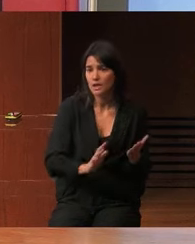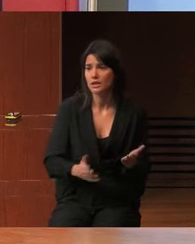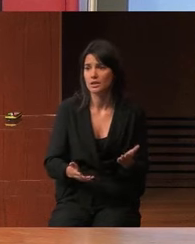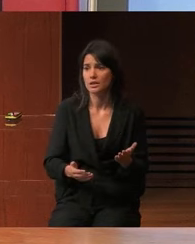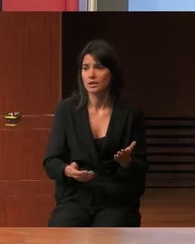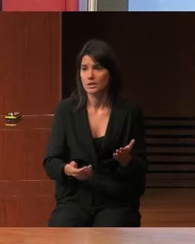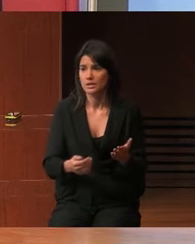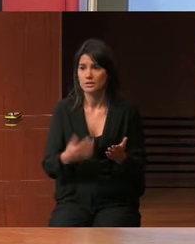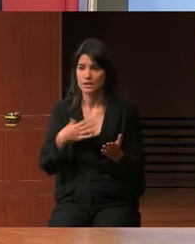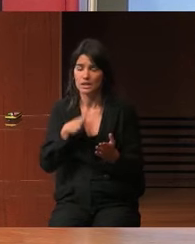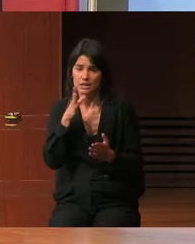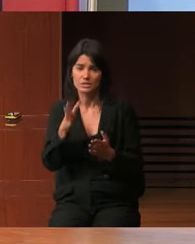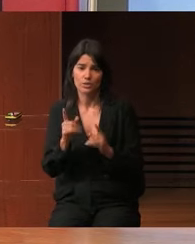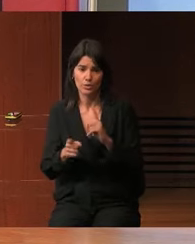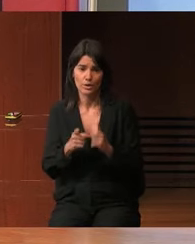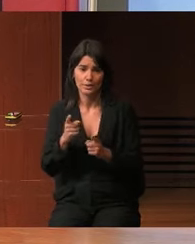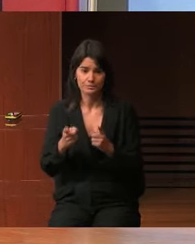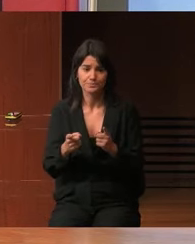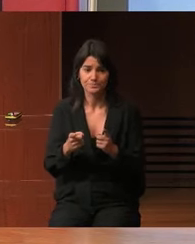Significa...